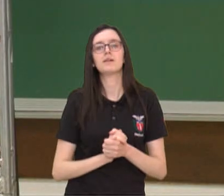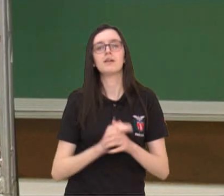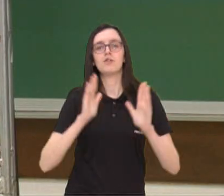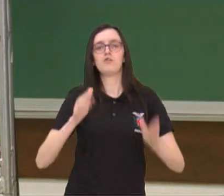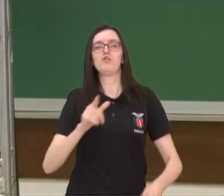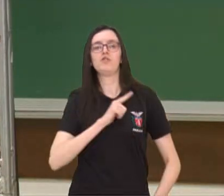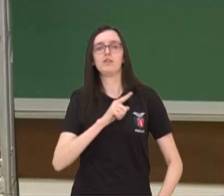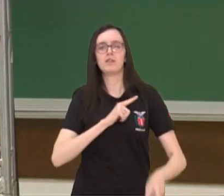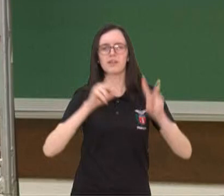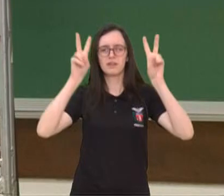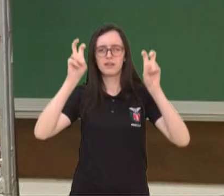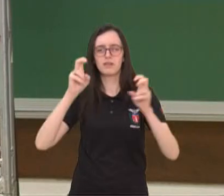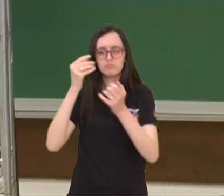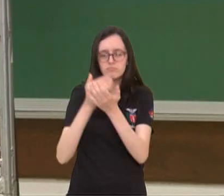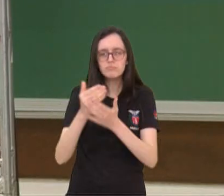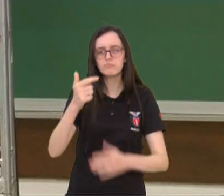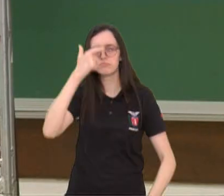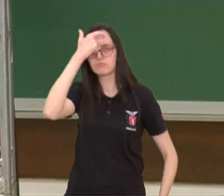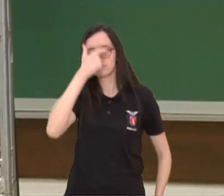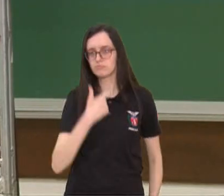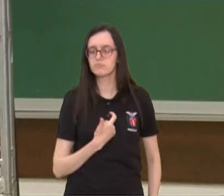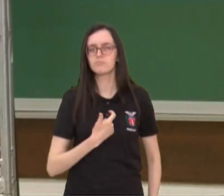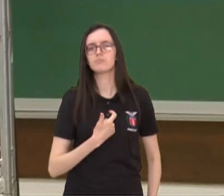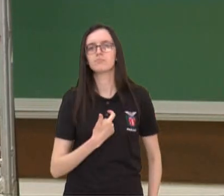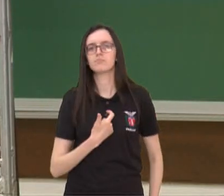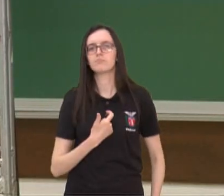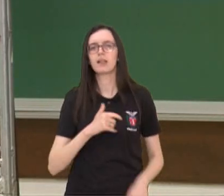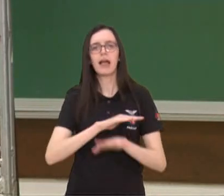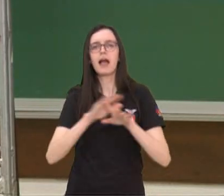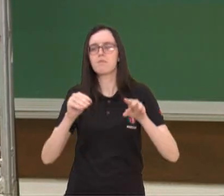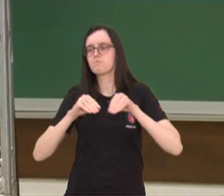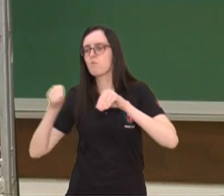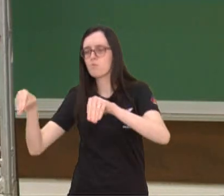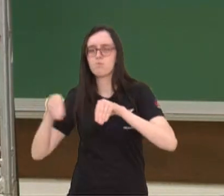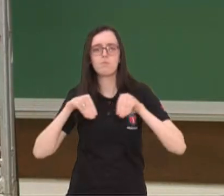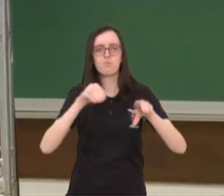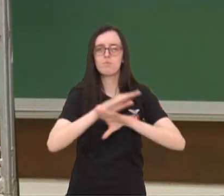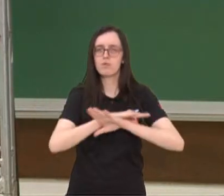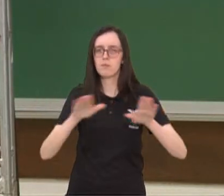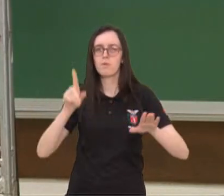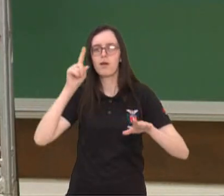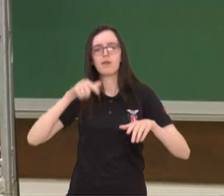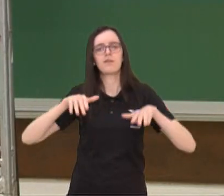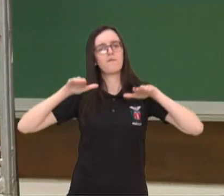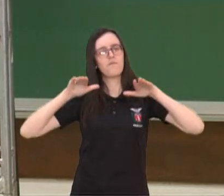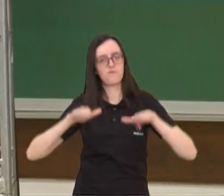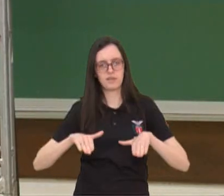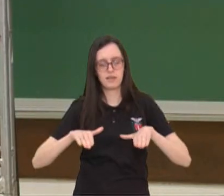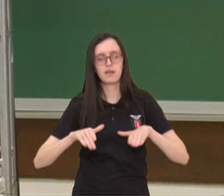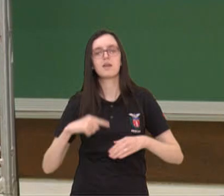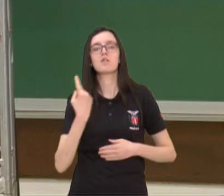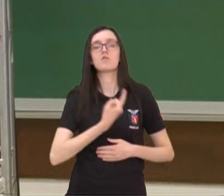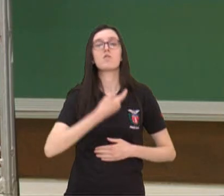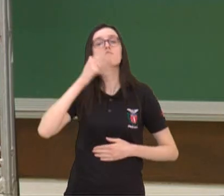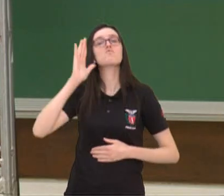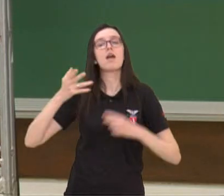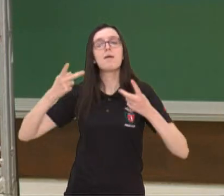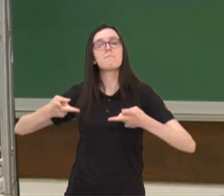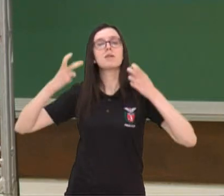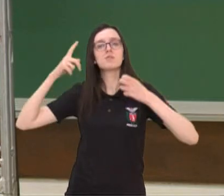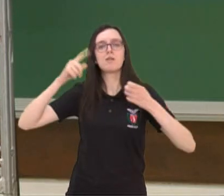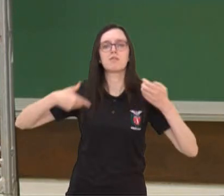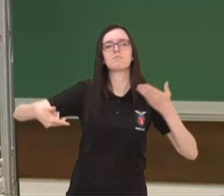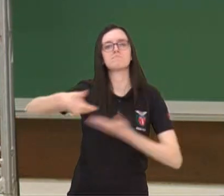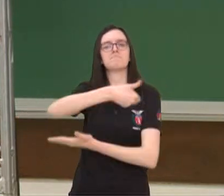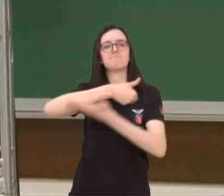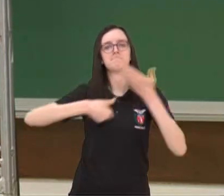essa questão, desde que o homem deixou de ser nômade e passou a ser sedentário, a gente já percebe